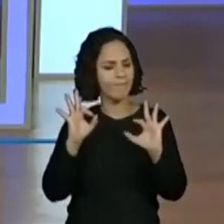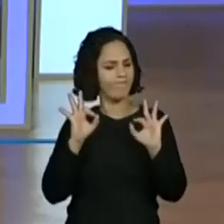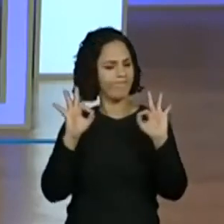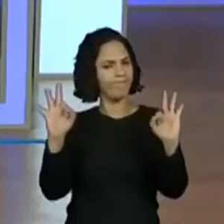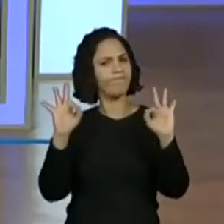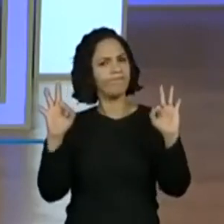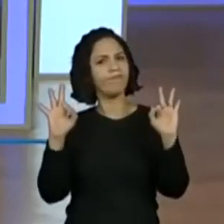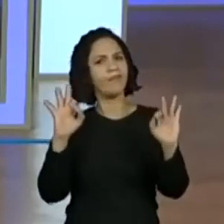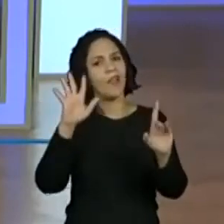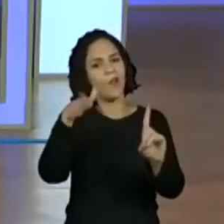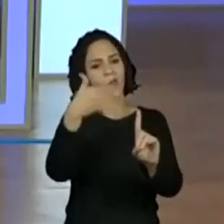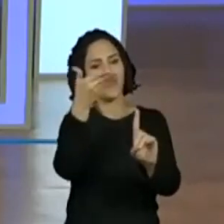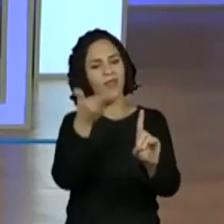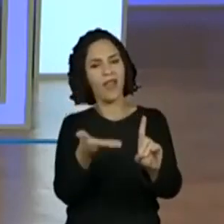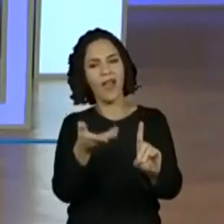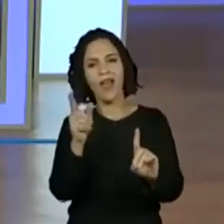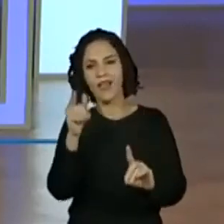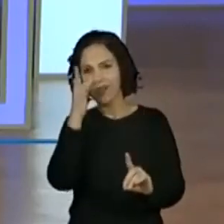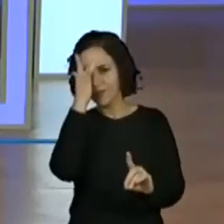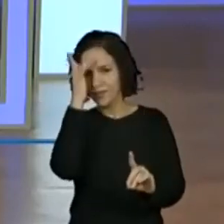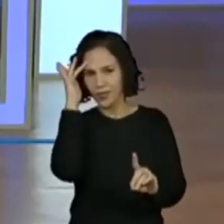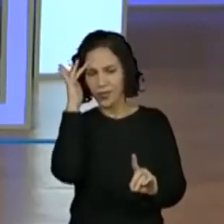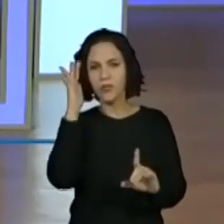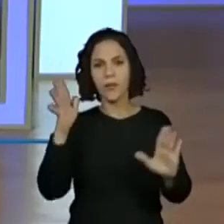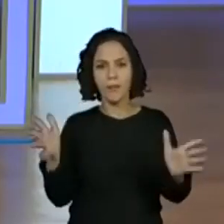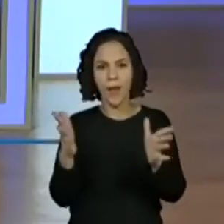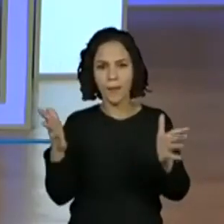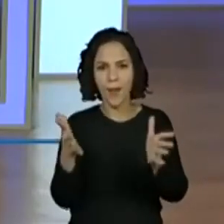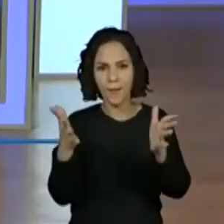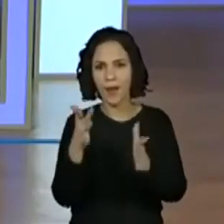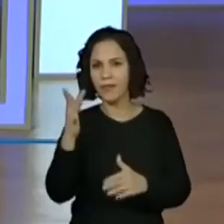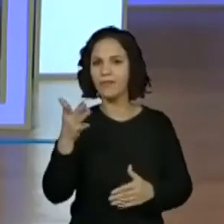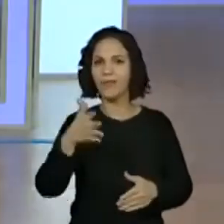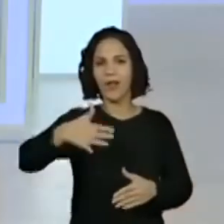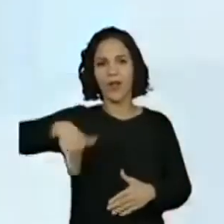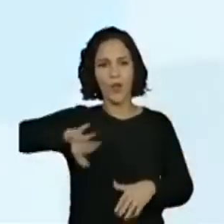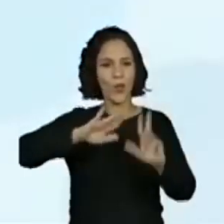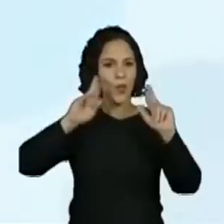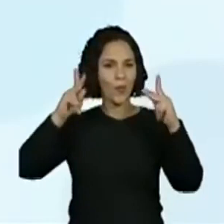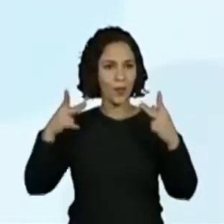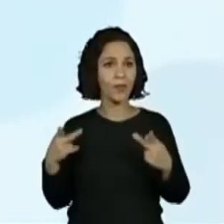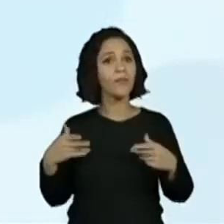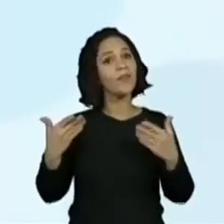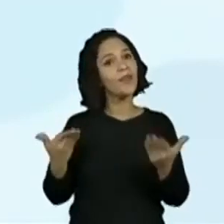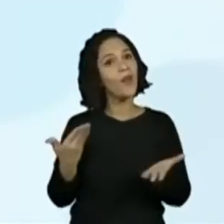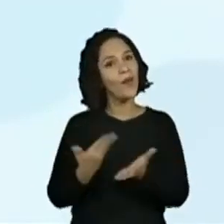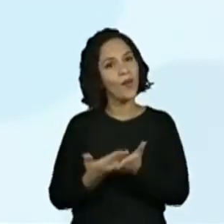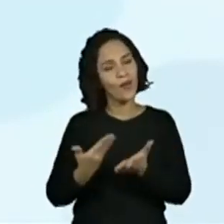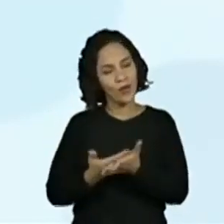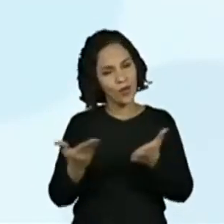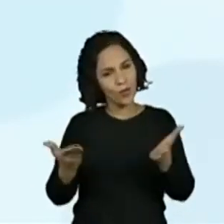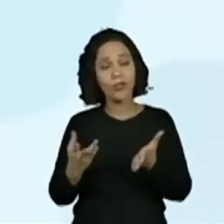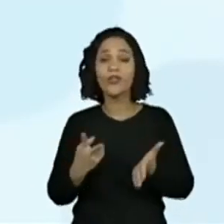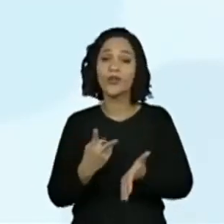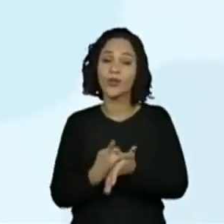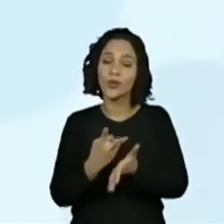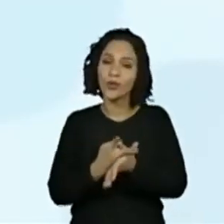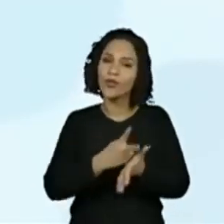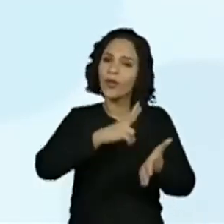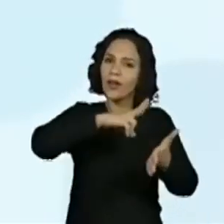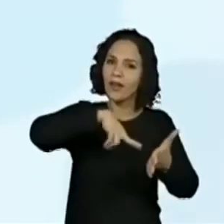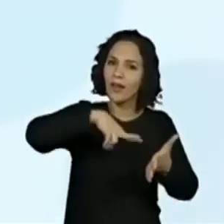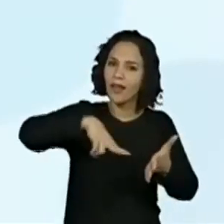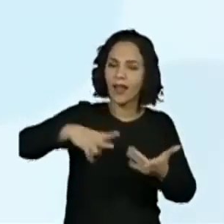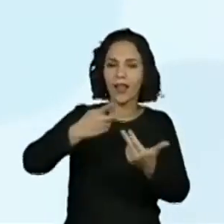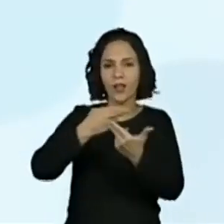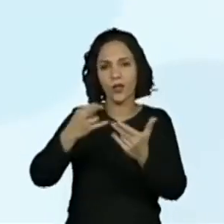para a humanidade, né, professor? Com certeza. Contribuem bastante. Sim, então, nesta aula, continuamos realizando leitura